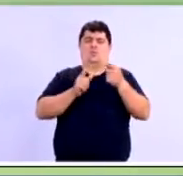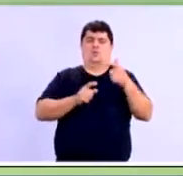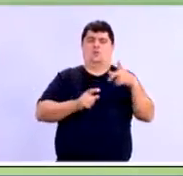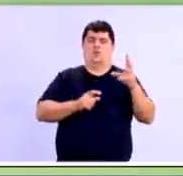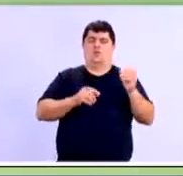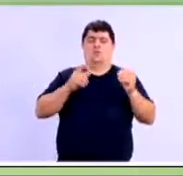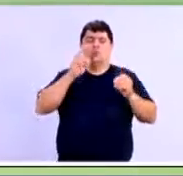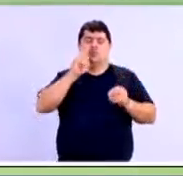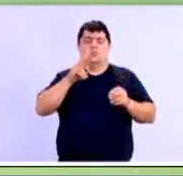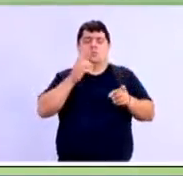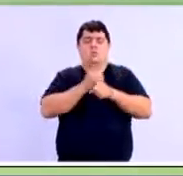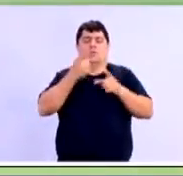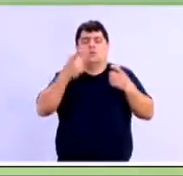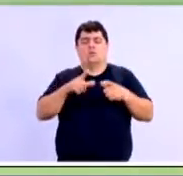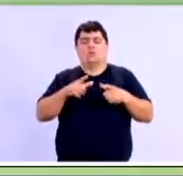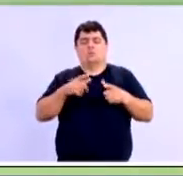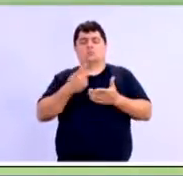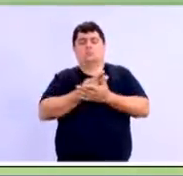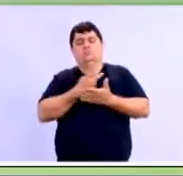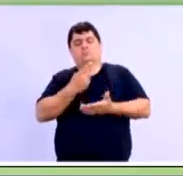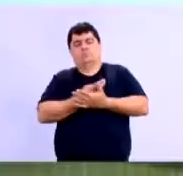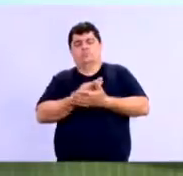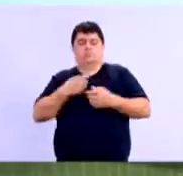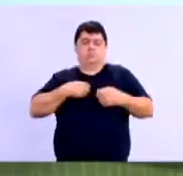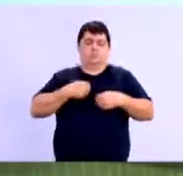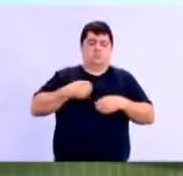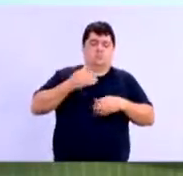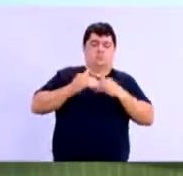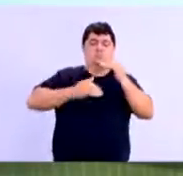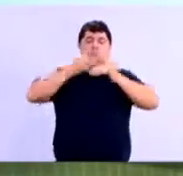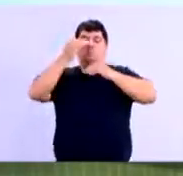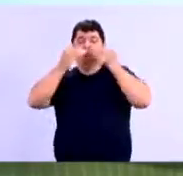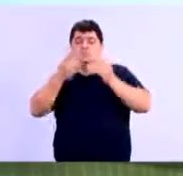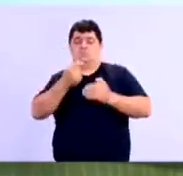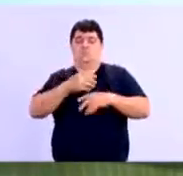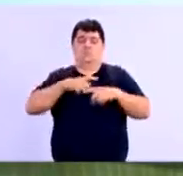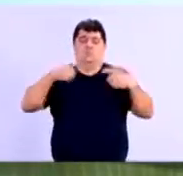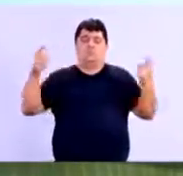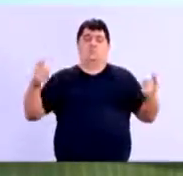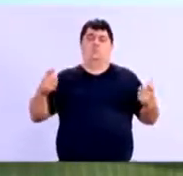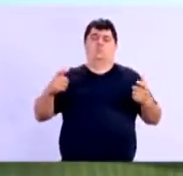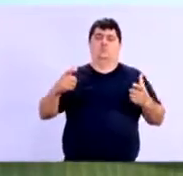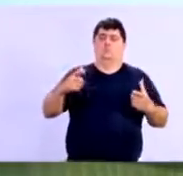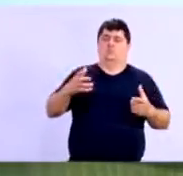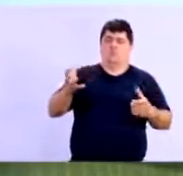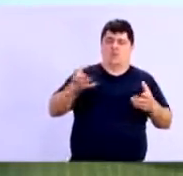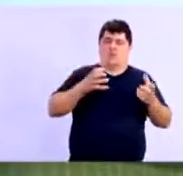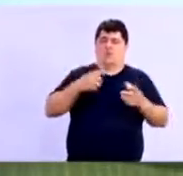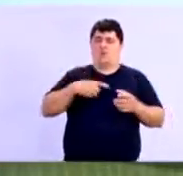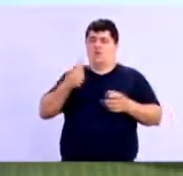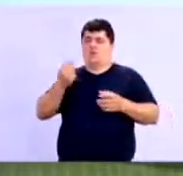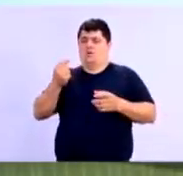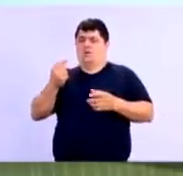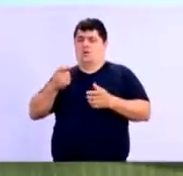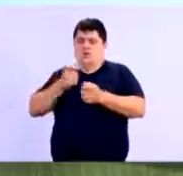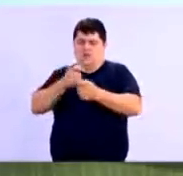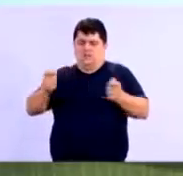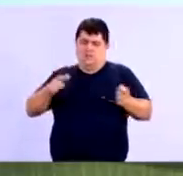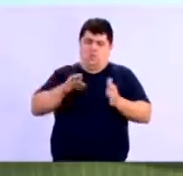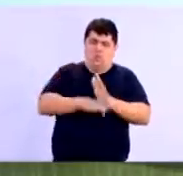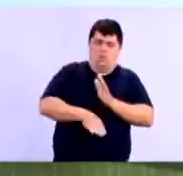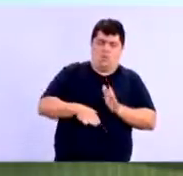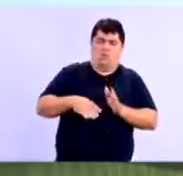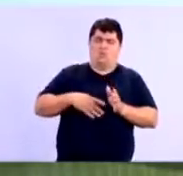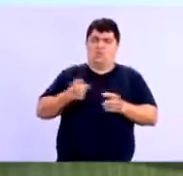que estão os meus erros. Identificando os erros, eu tenho que tentar aumentar esses valores, correto? Tomar ações, tem que diminuir despesa, tem que aumentar